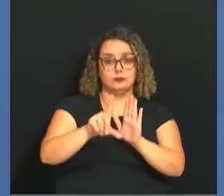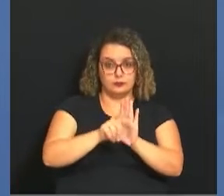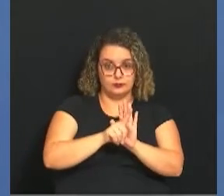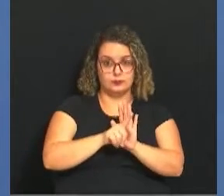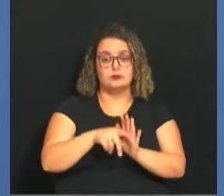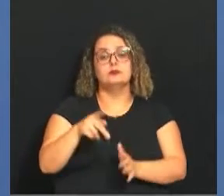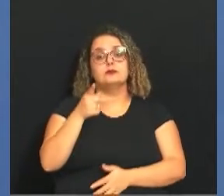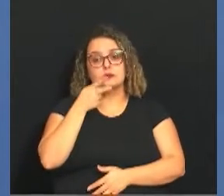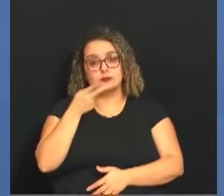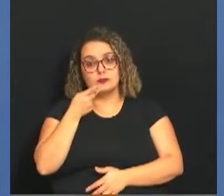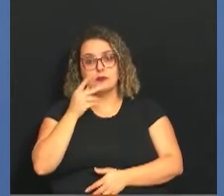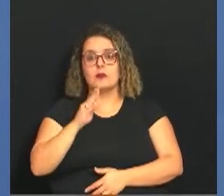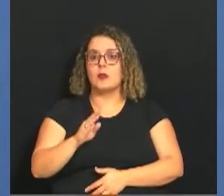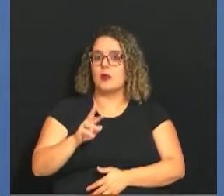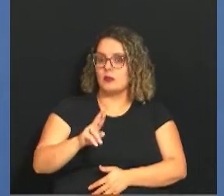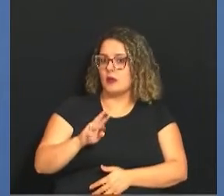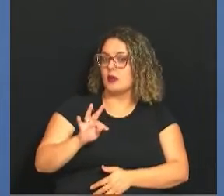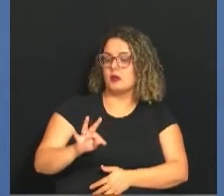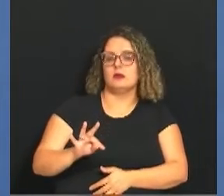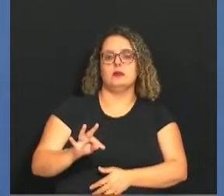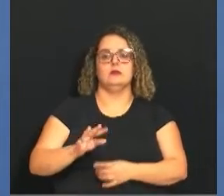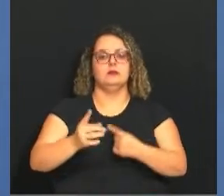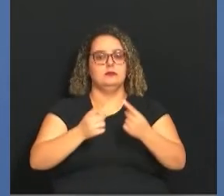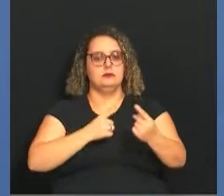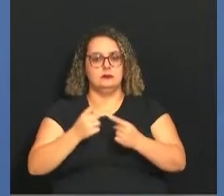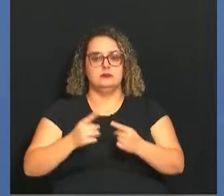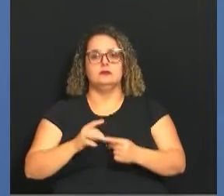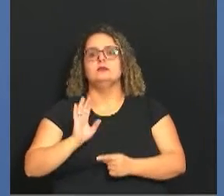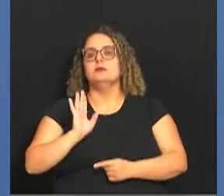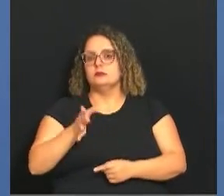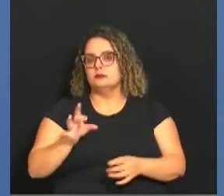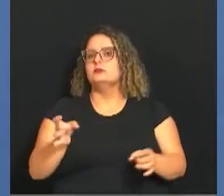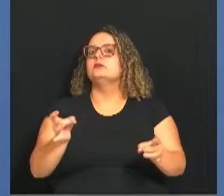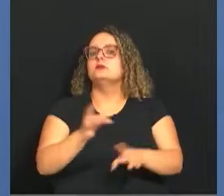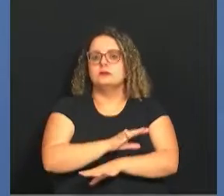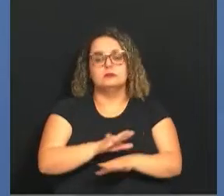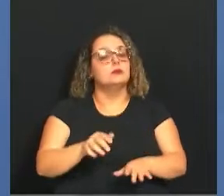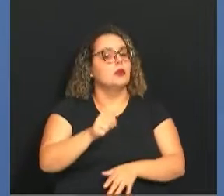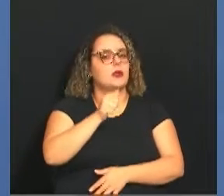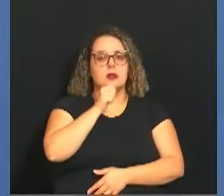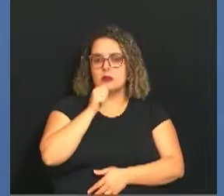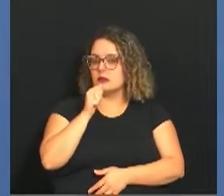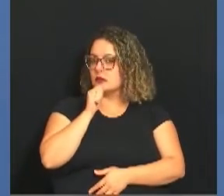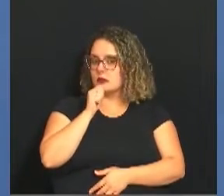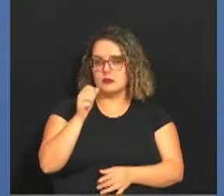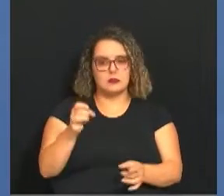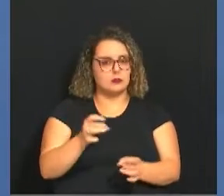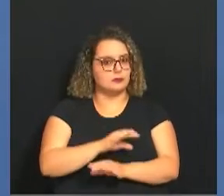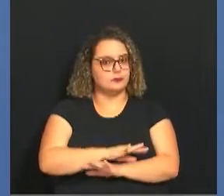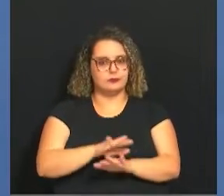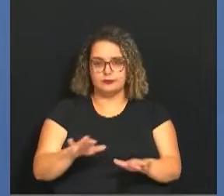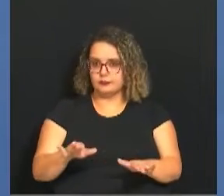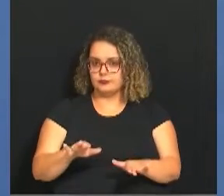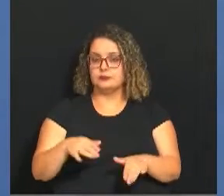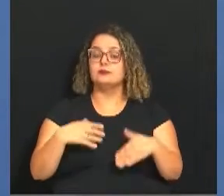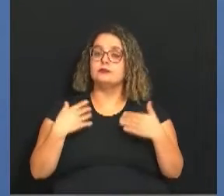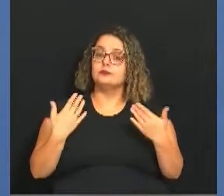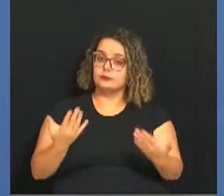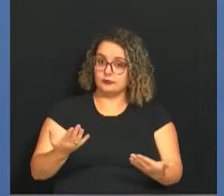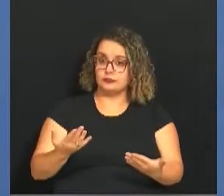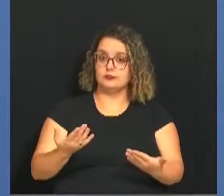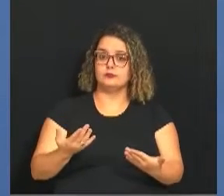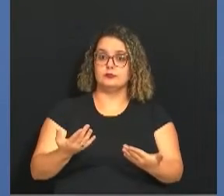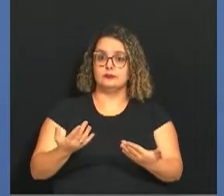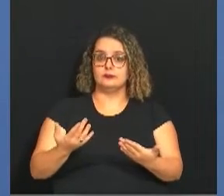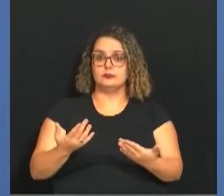questões do BRT, trechos que já eram para ser terminados e não foram terminados ainda. Então, é mais uma ferramenta